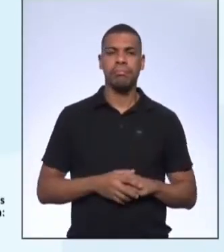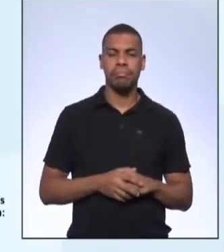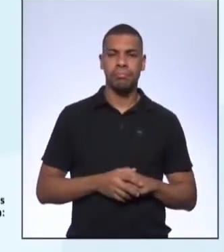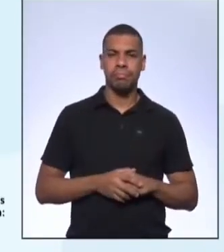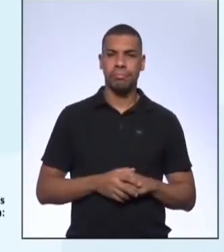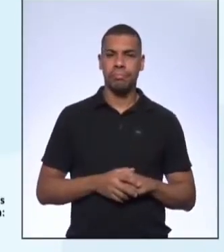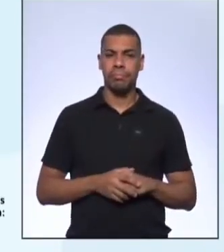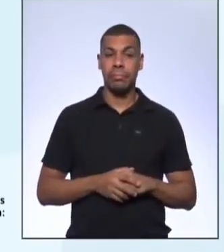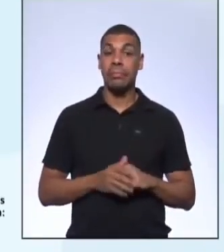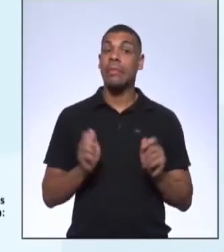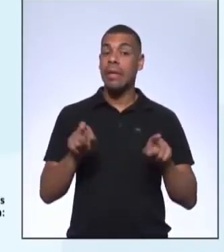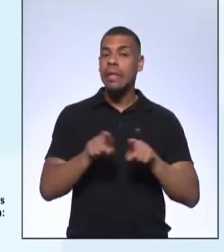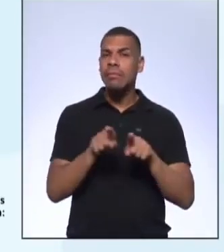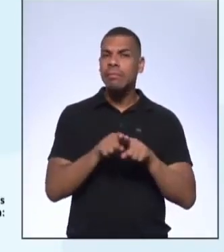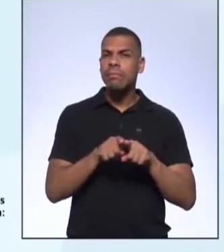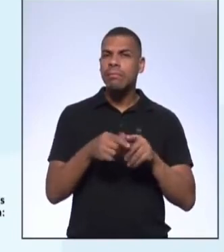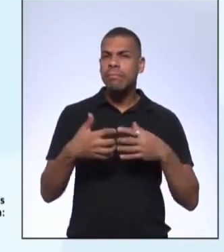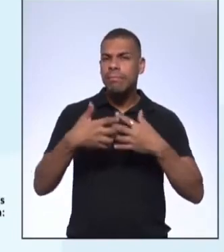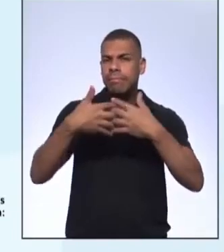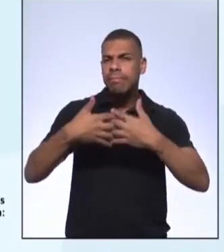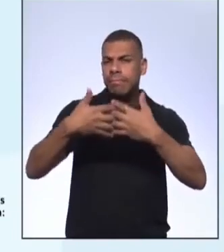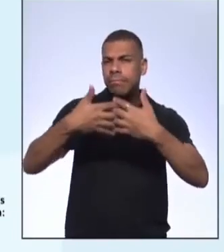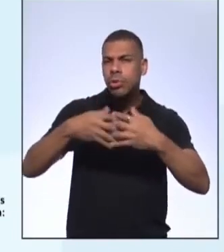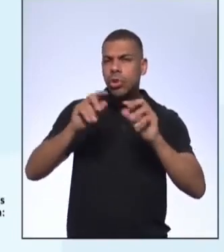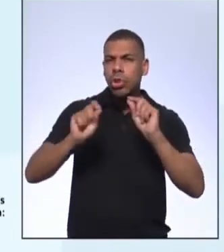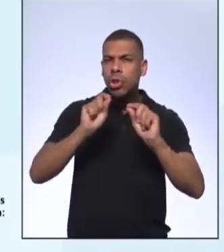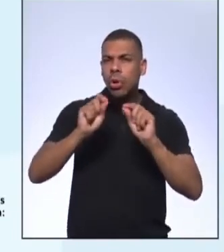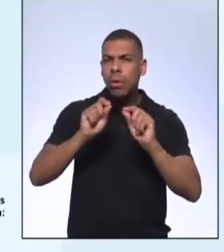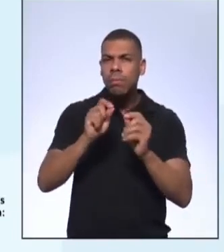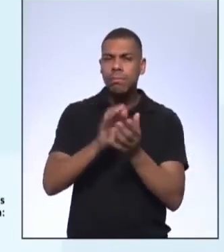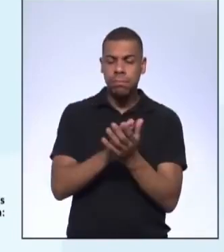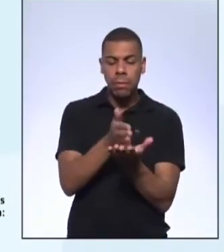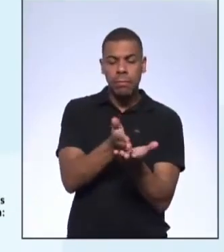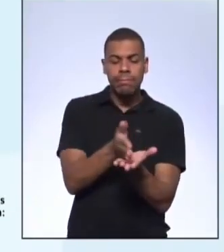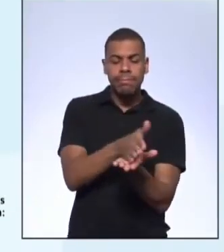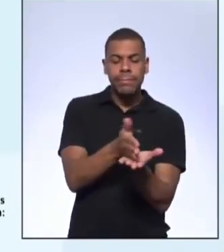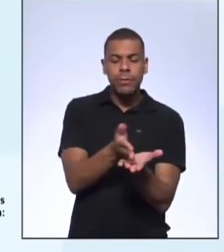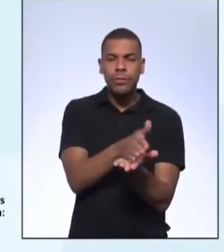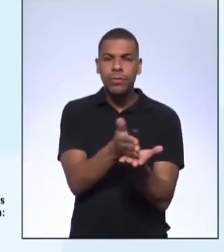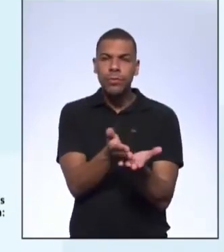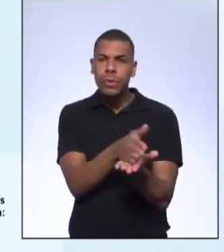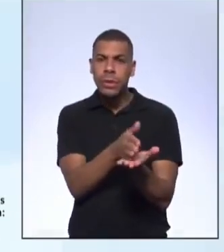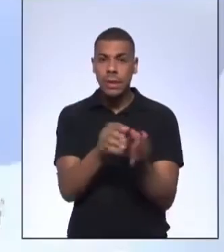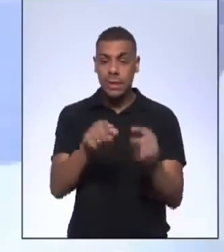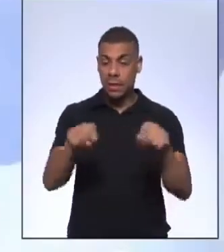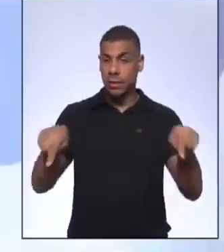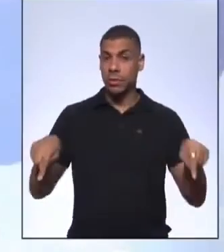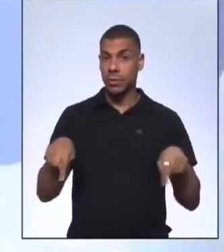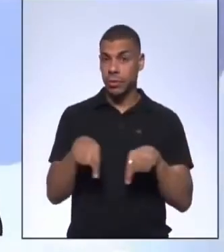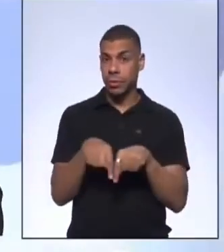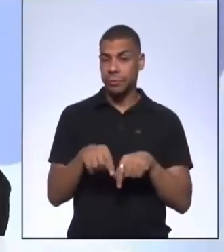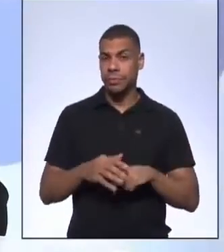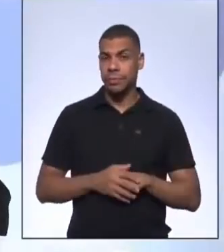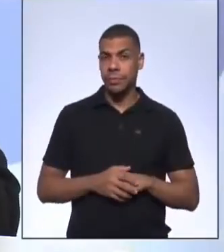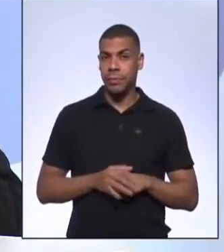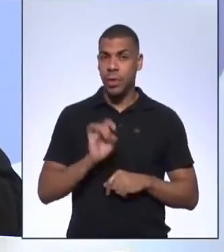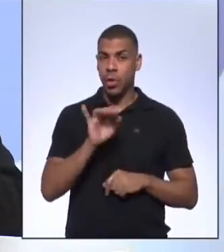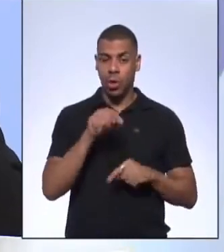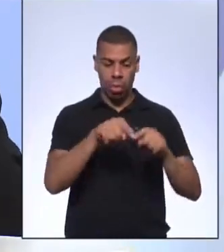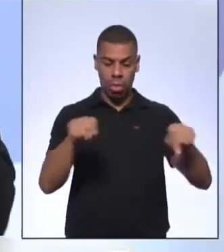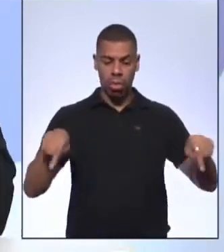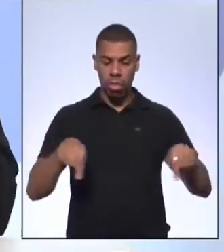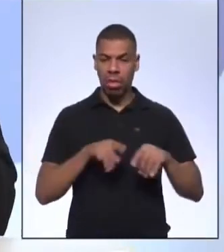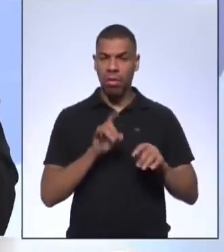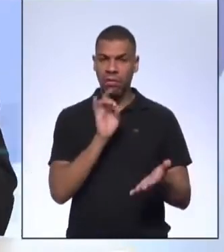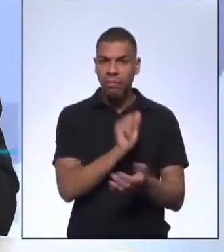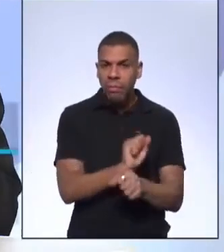territorialidades, tornando mais complexas a ideia de fronteira e também de território, né? Então, como eu disse, o território ele não é algo estático, né? Ele